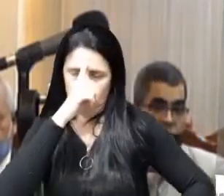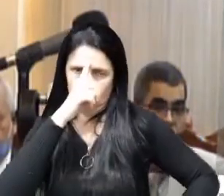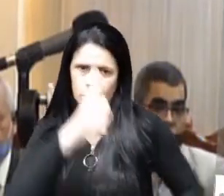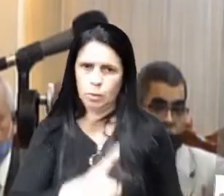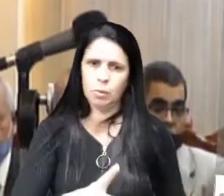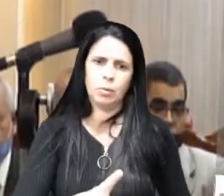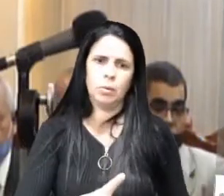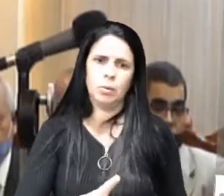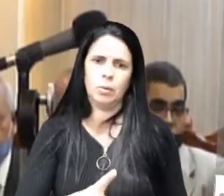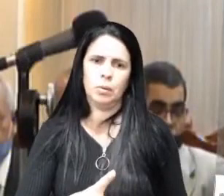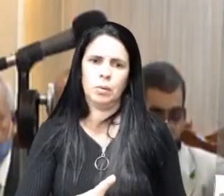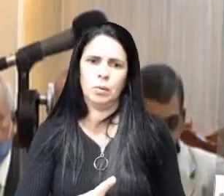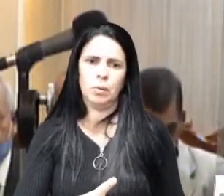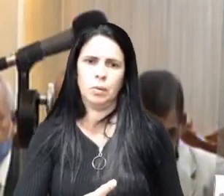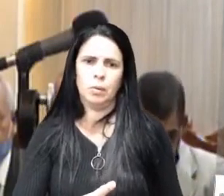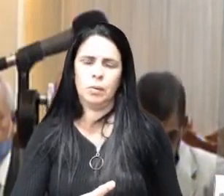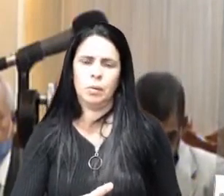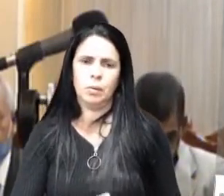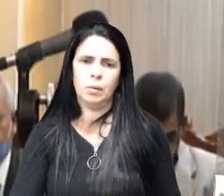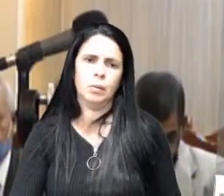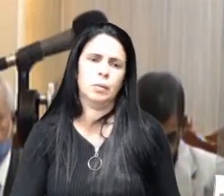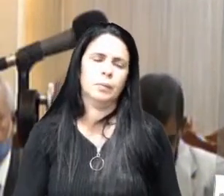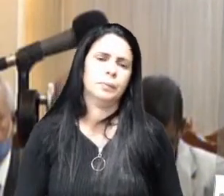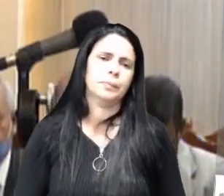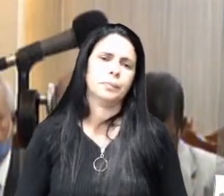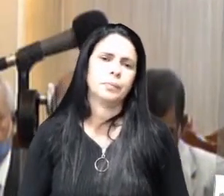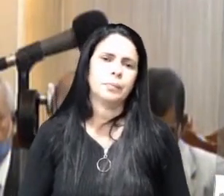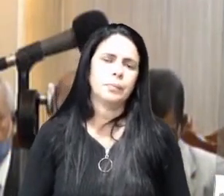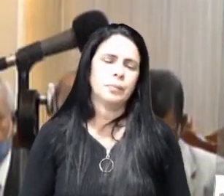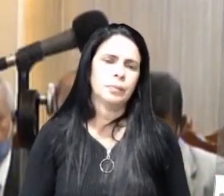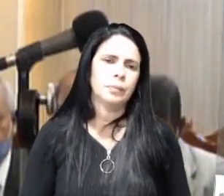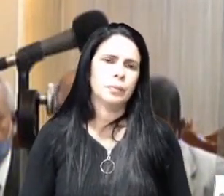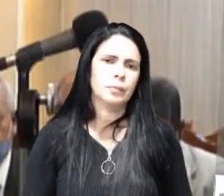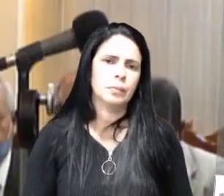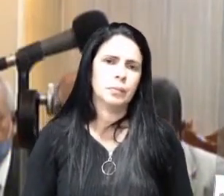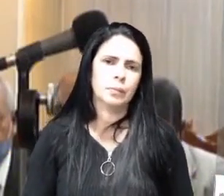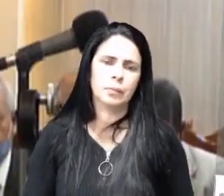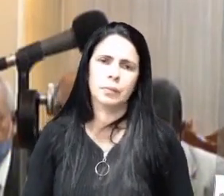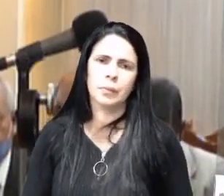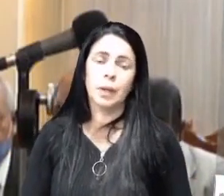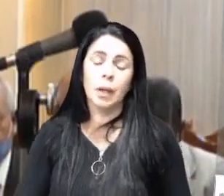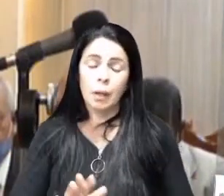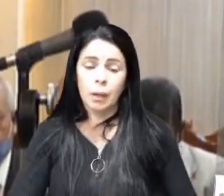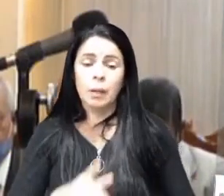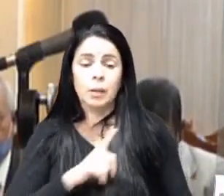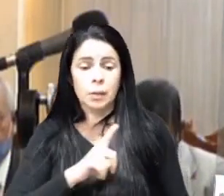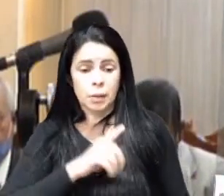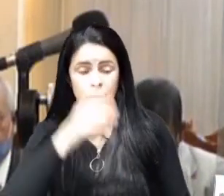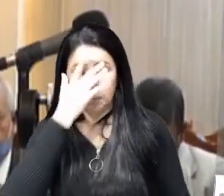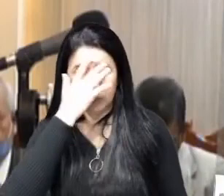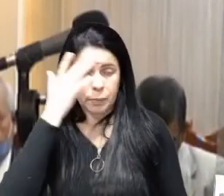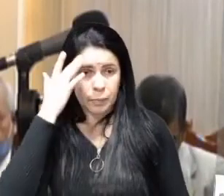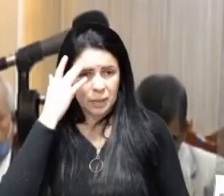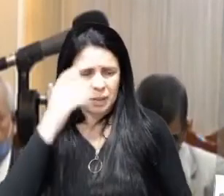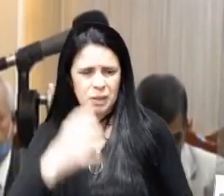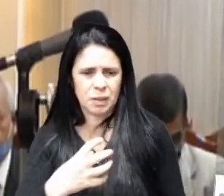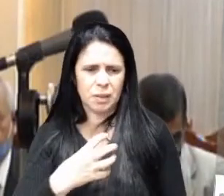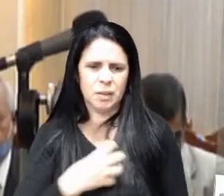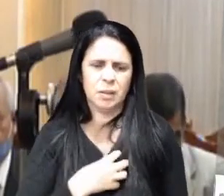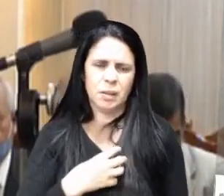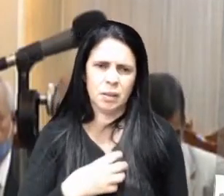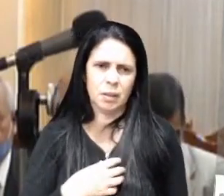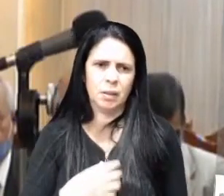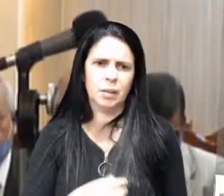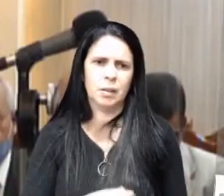apacentar. Glória a Deus. Não é? Se bem que tem alguns que gostam que sente o pau mesmo. Não é? Um já me disse, eu tenho